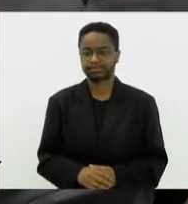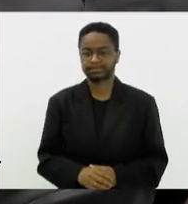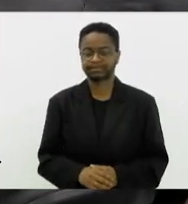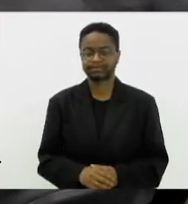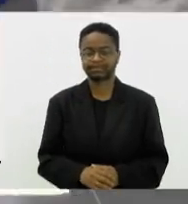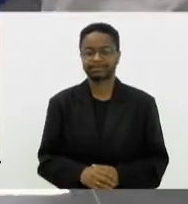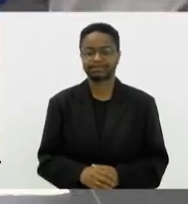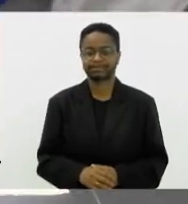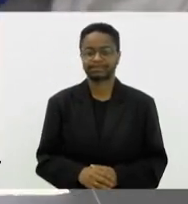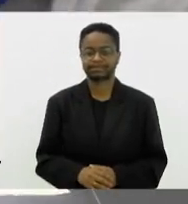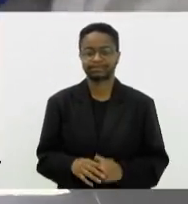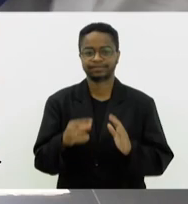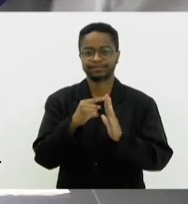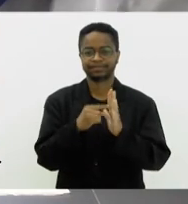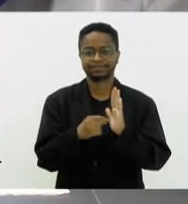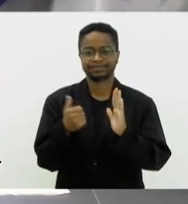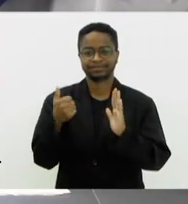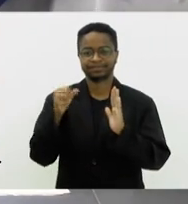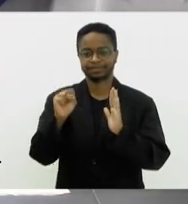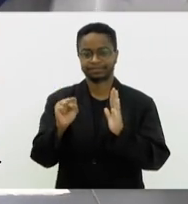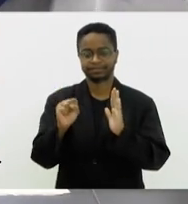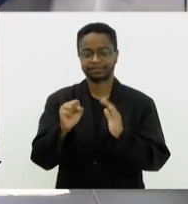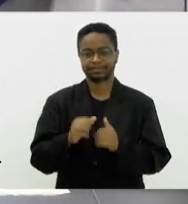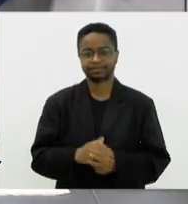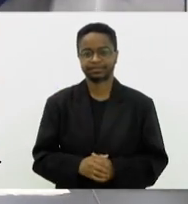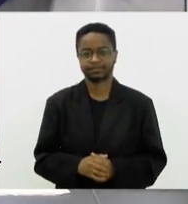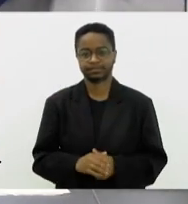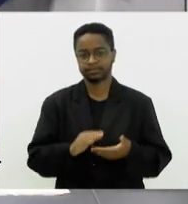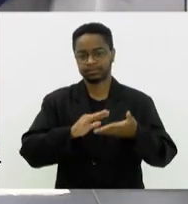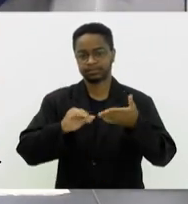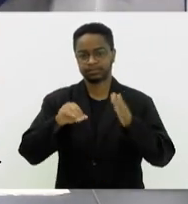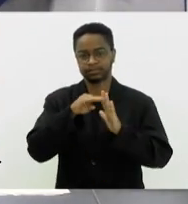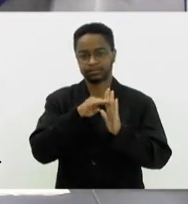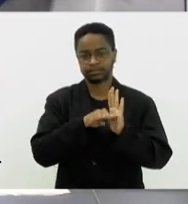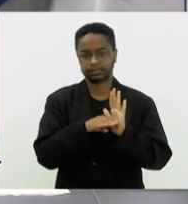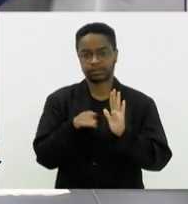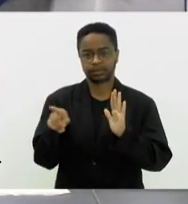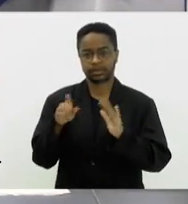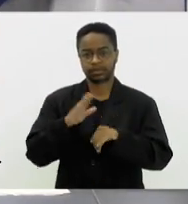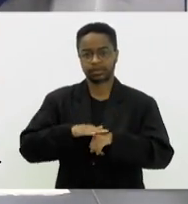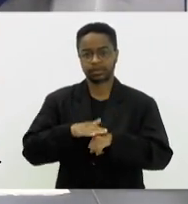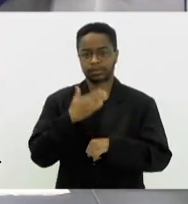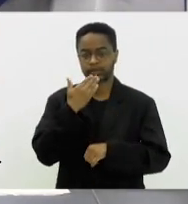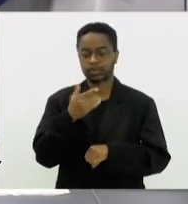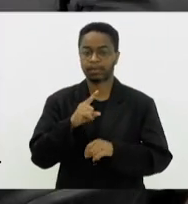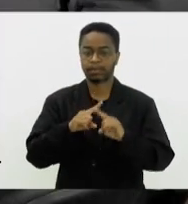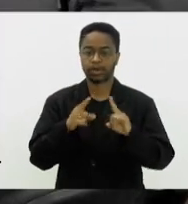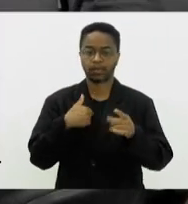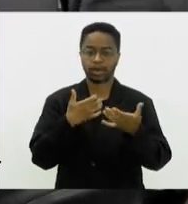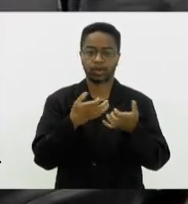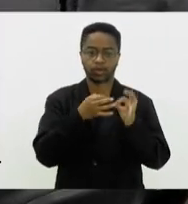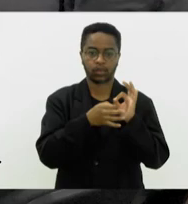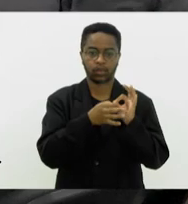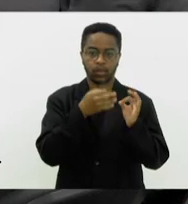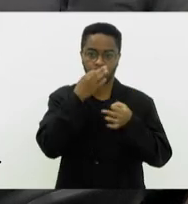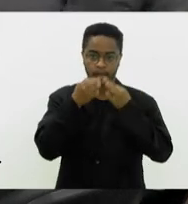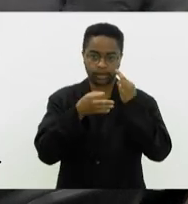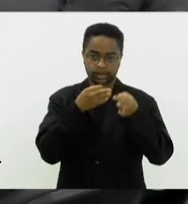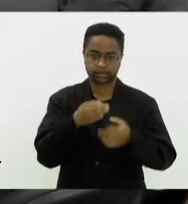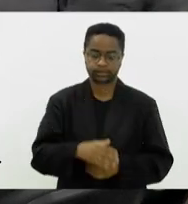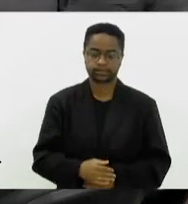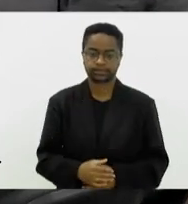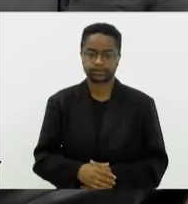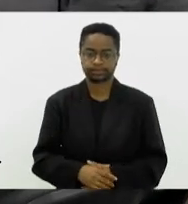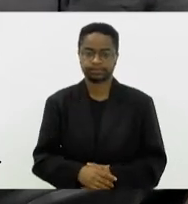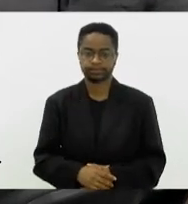O item 18, item 18 está retirado de pauta a pedido do autor. Mas eu queria comentar, senhor presidente. Pois não, deputado Luiz Paulo, pela